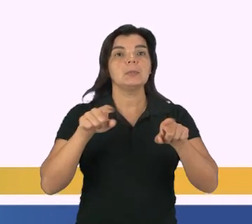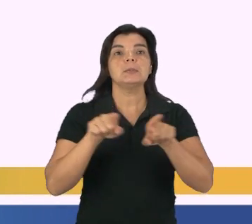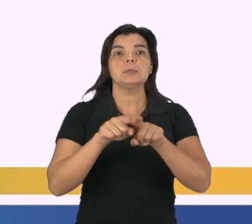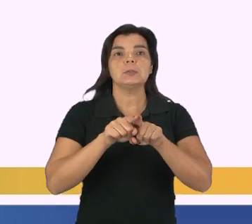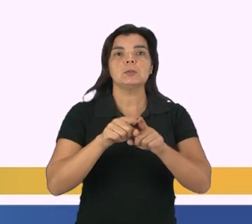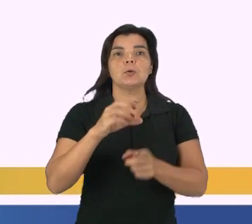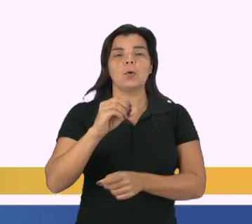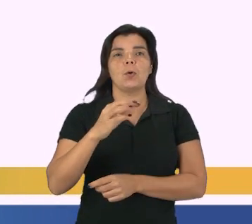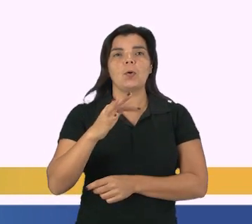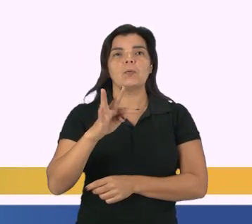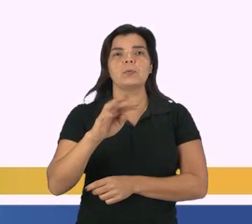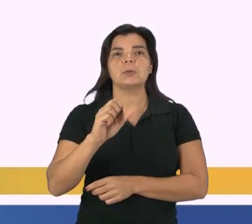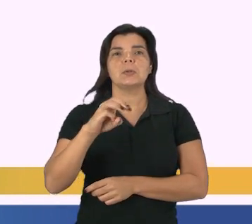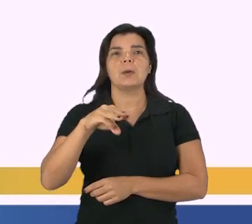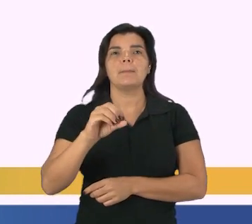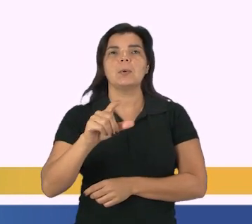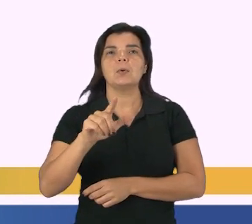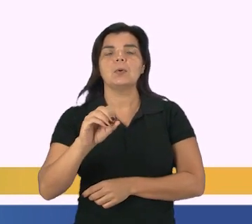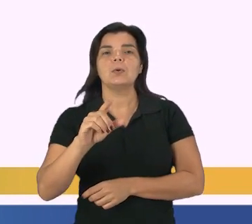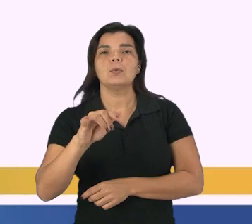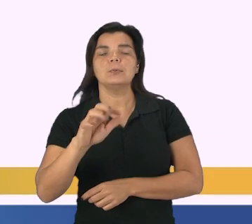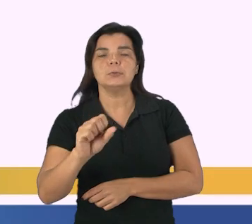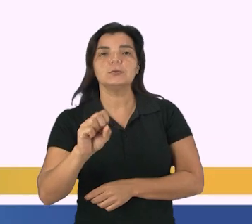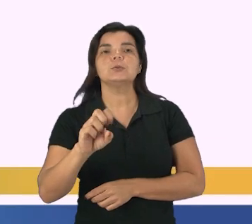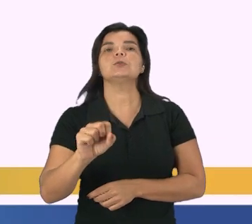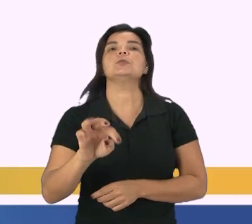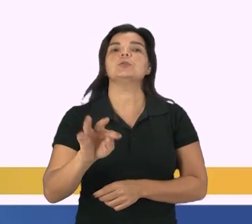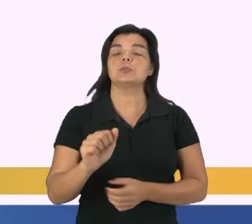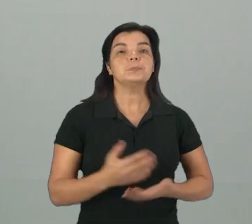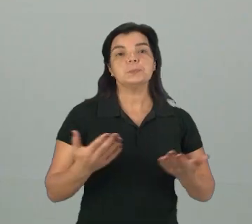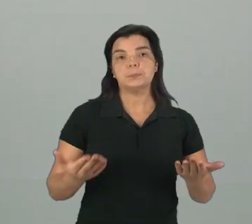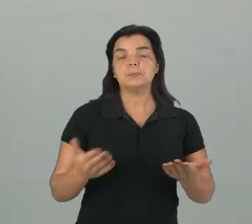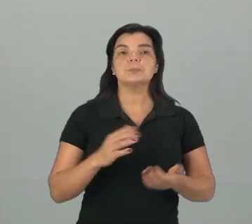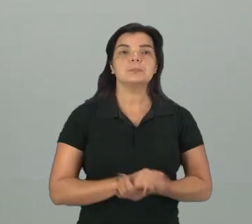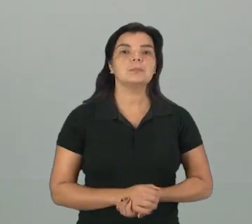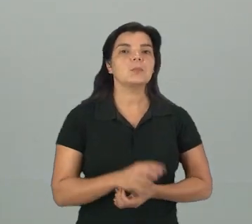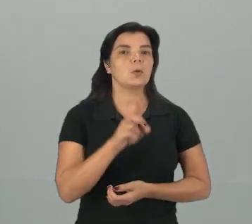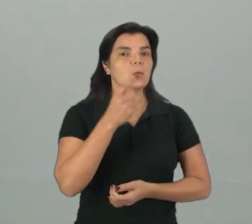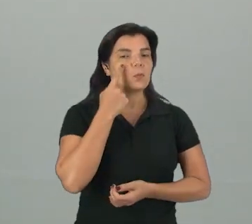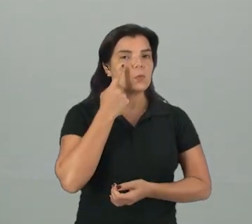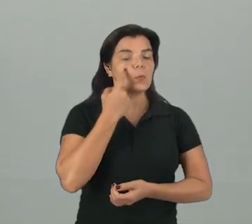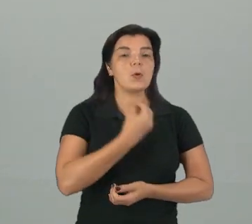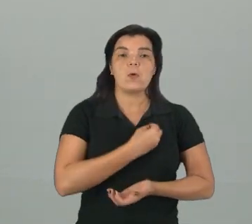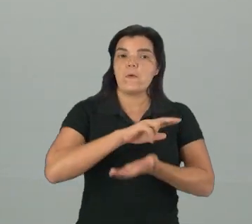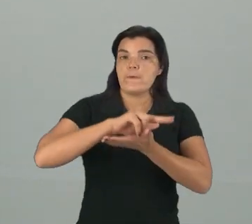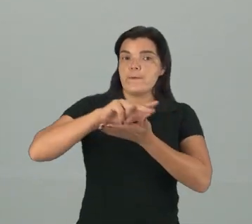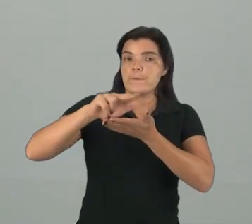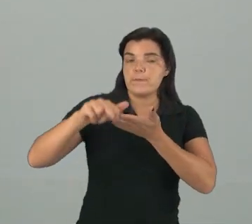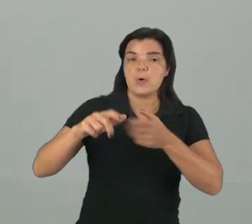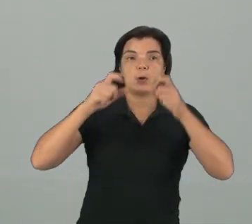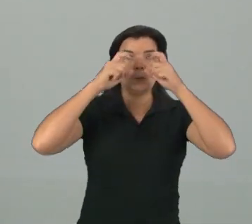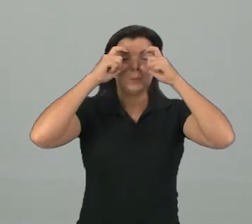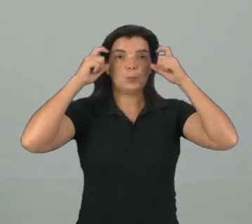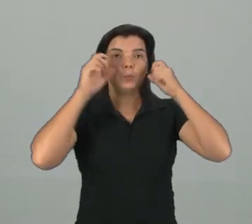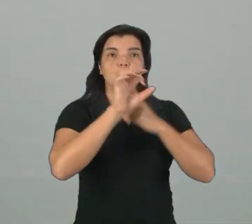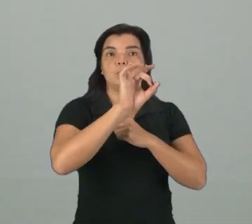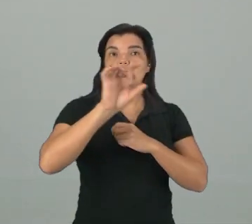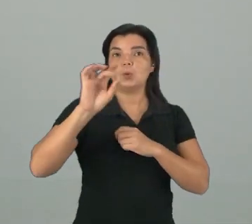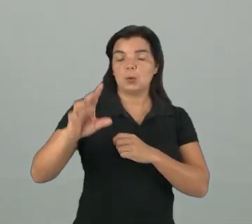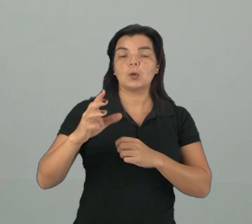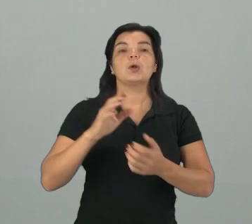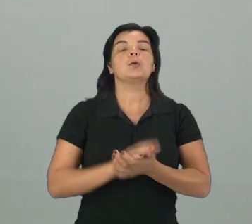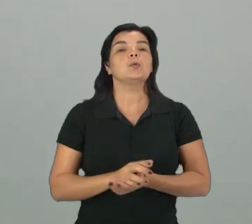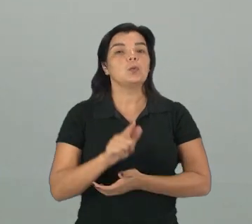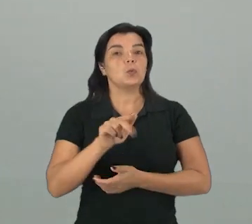ser prescrita por um oftalmologista. Então, turminha, como nós vemos, existem vários tipos de óculos, cada um com o seu